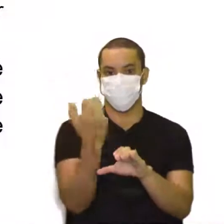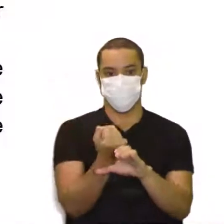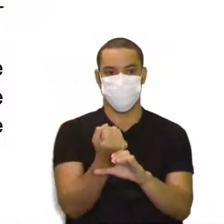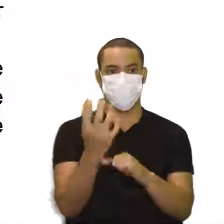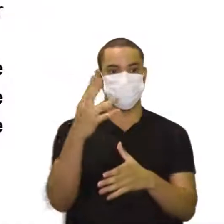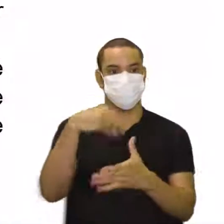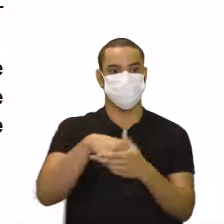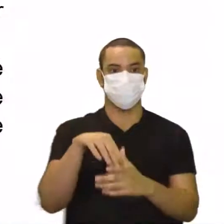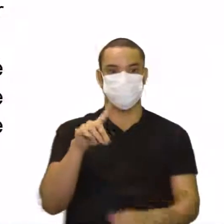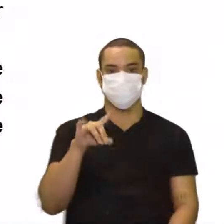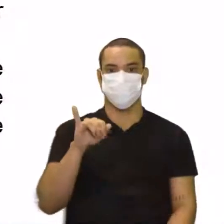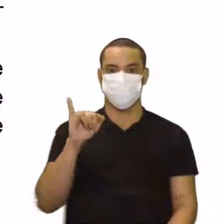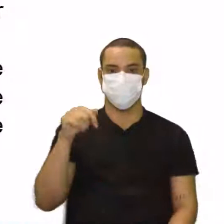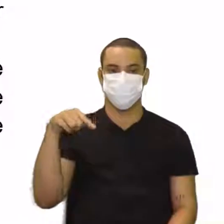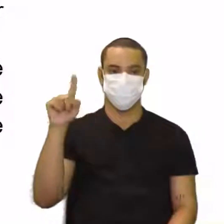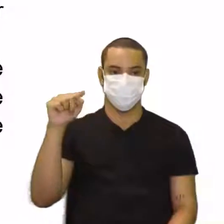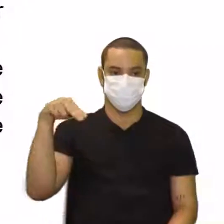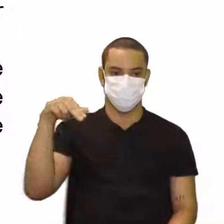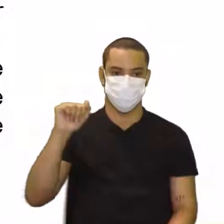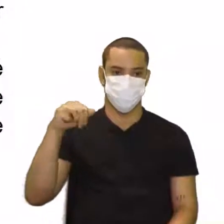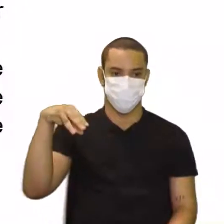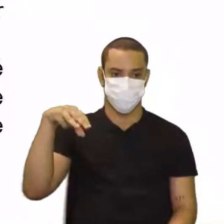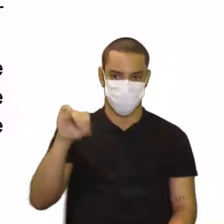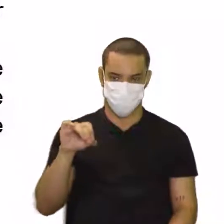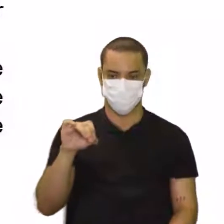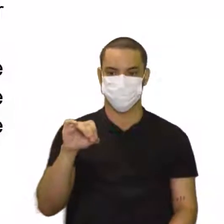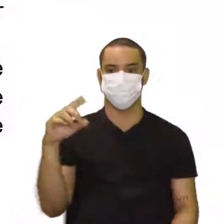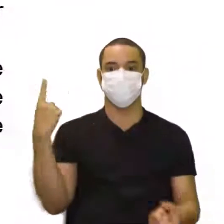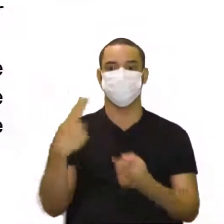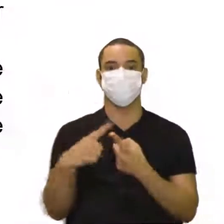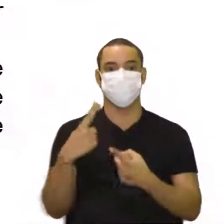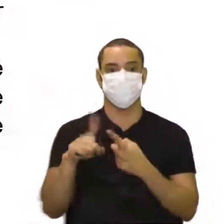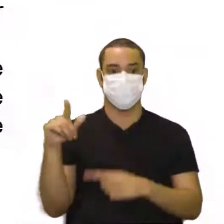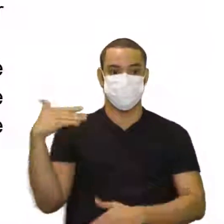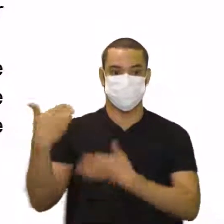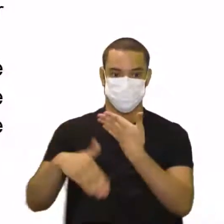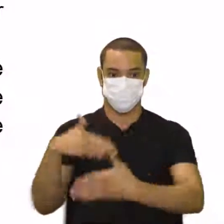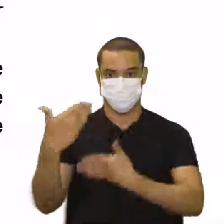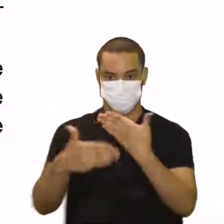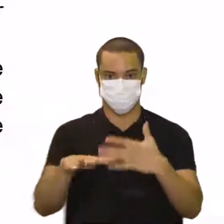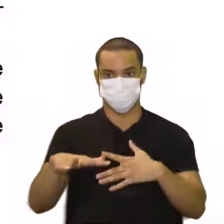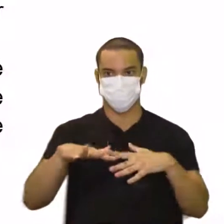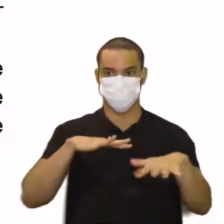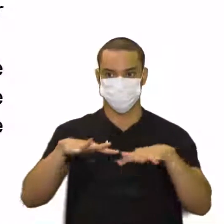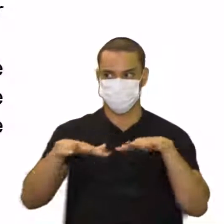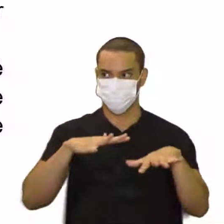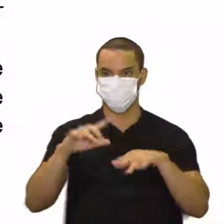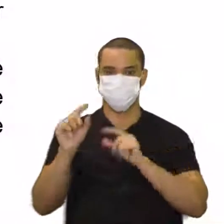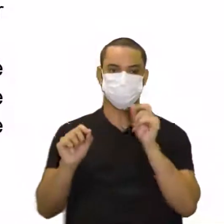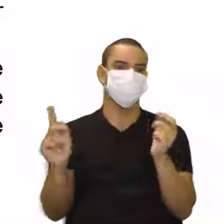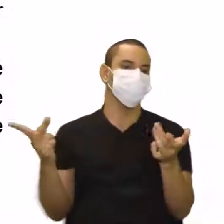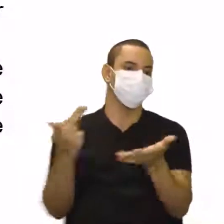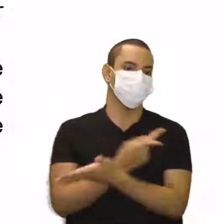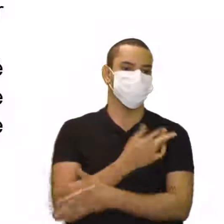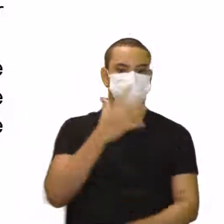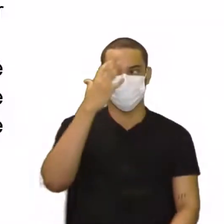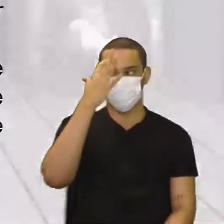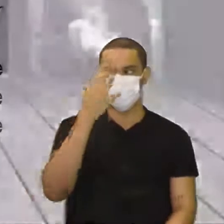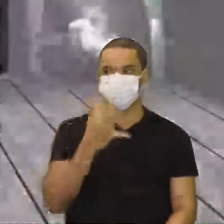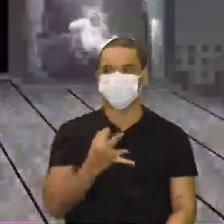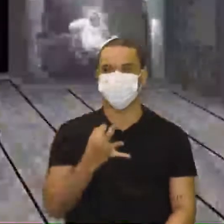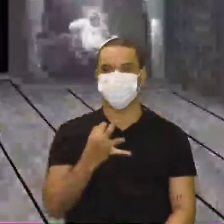o dínamo, certo? Porque nesse processo aí de movimentação, a gente tem que entender que